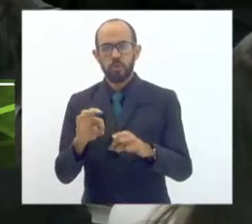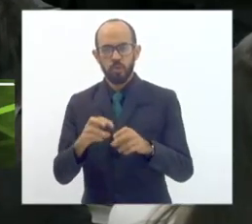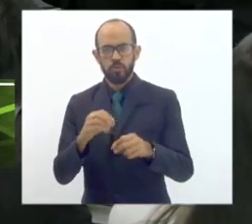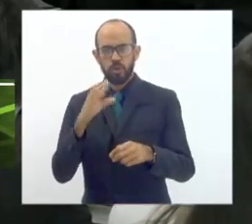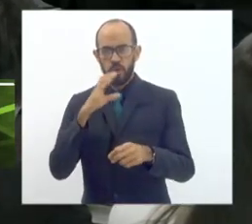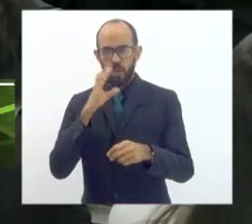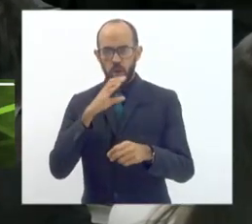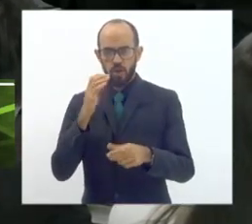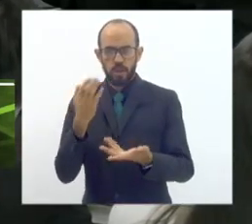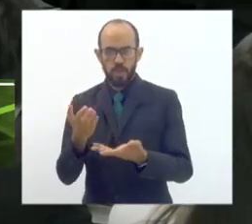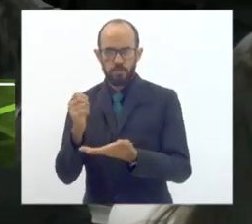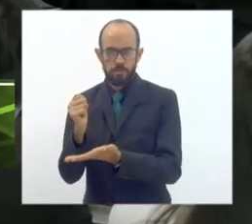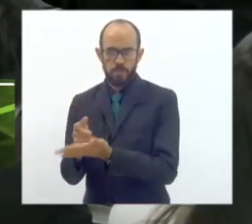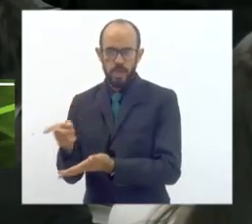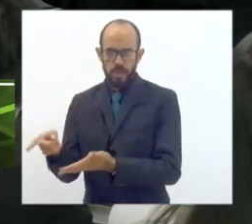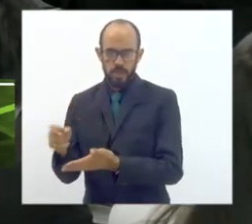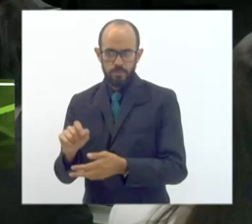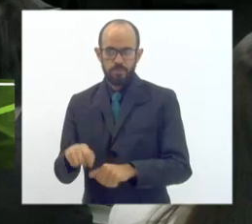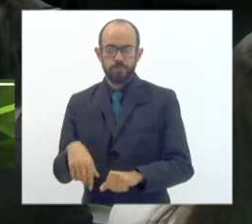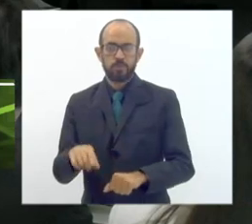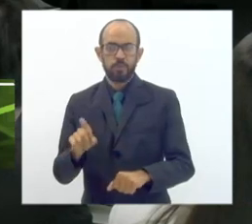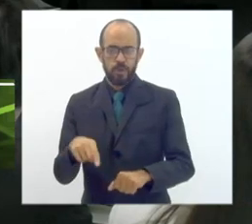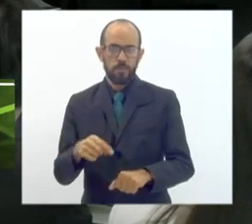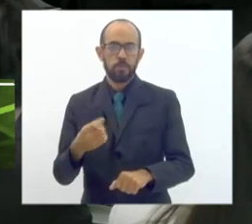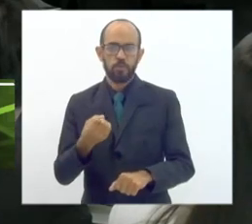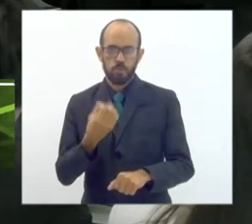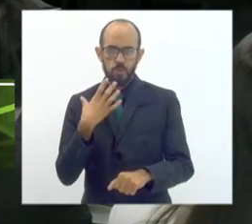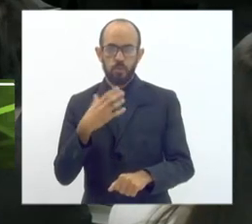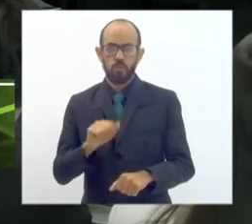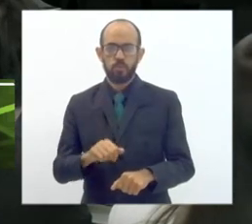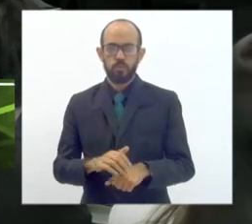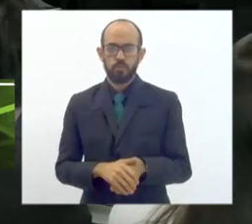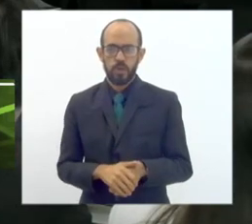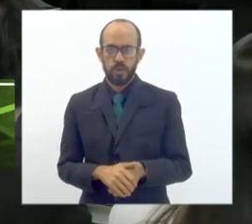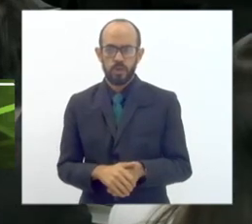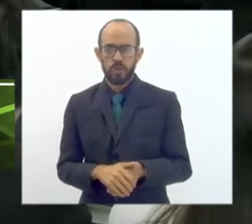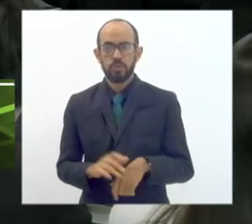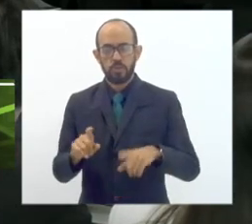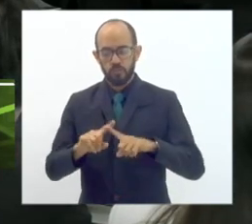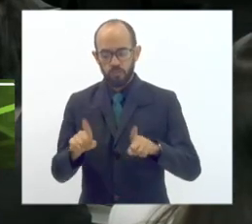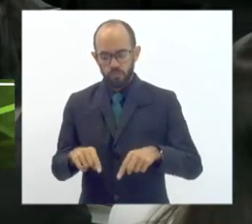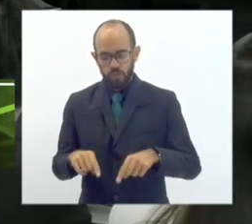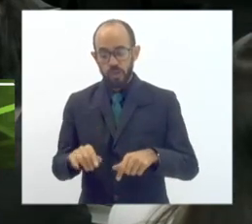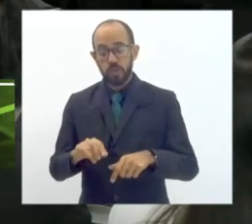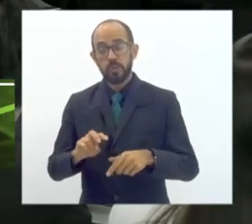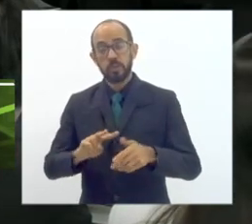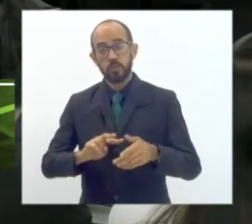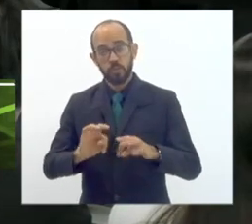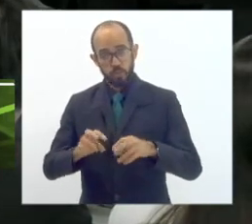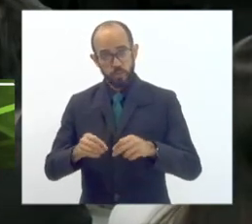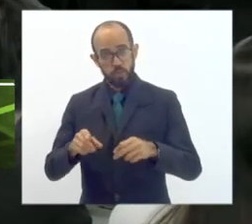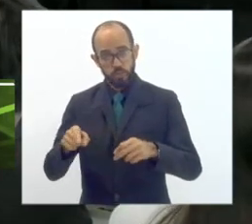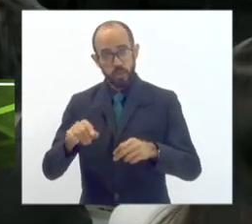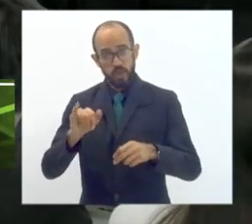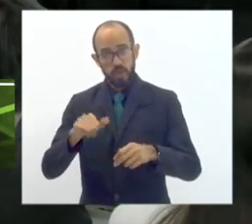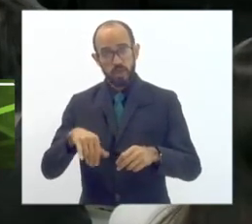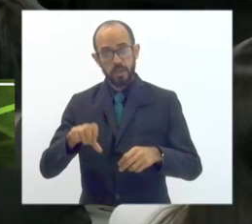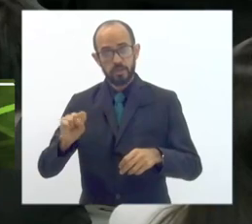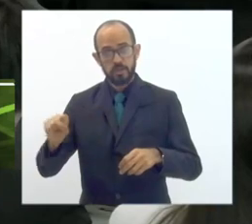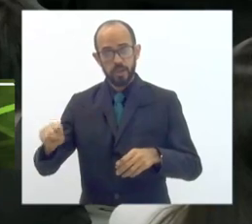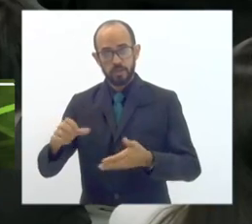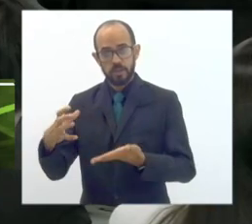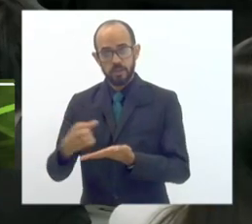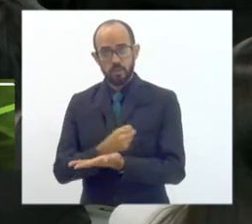sido realmente um sucesso. Prestador e município significa ISS, é a prefeitura recebendo recurso. Você